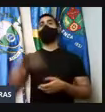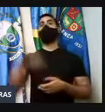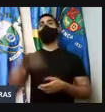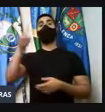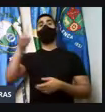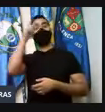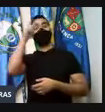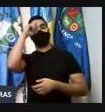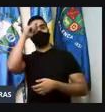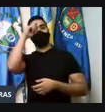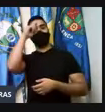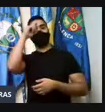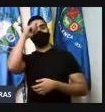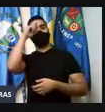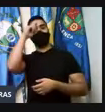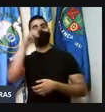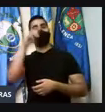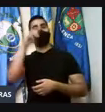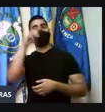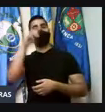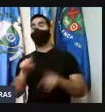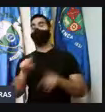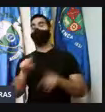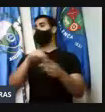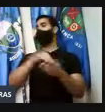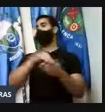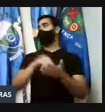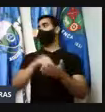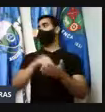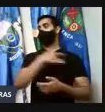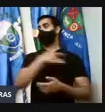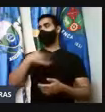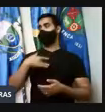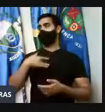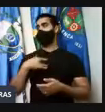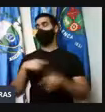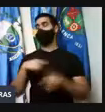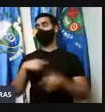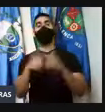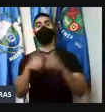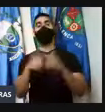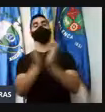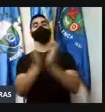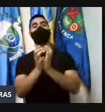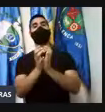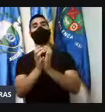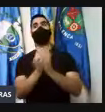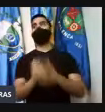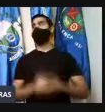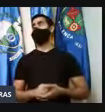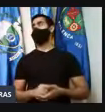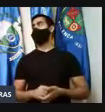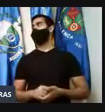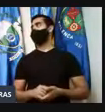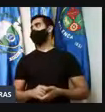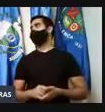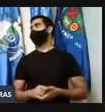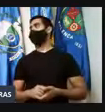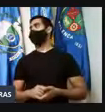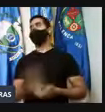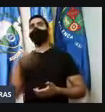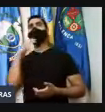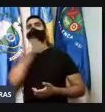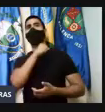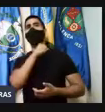Tiago José, à secretária de saúde e à equipe de